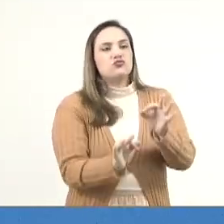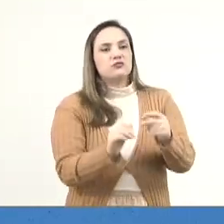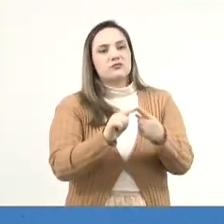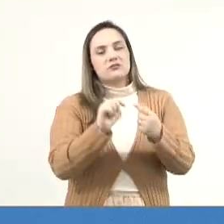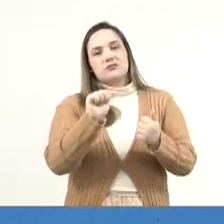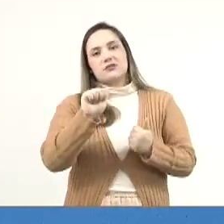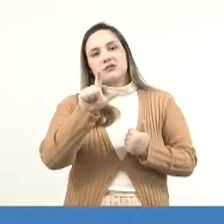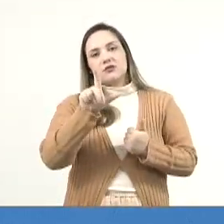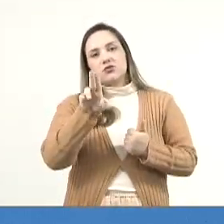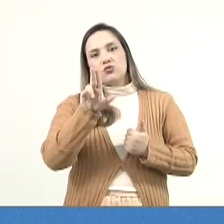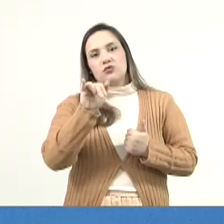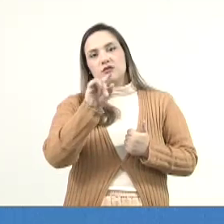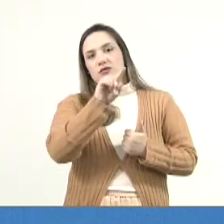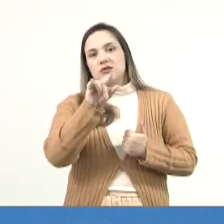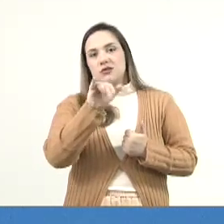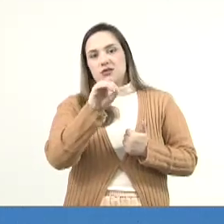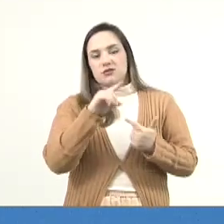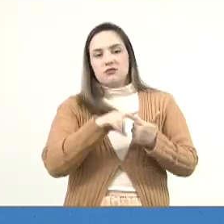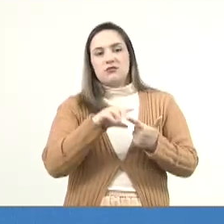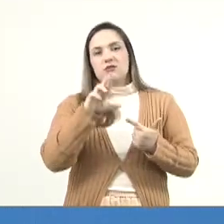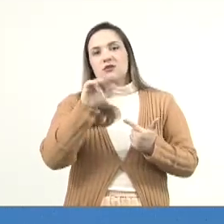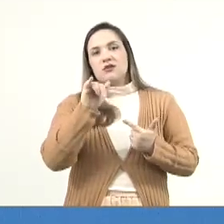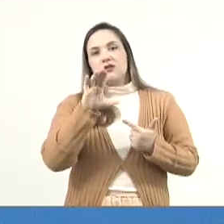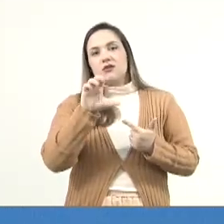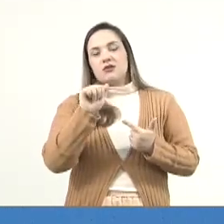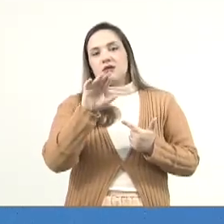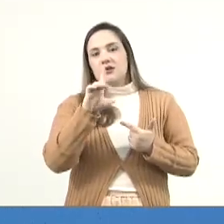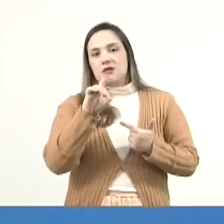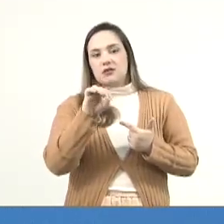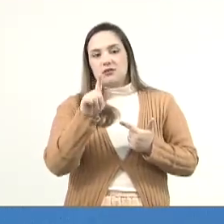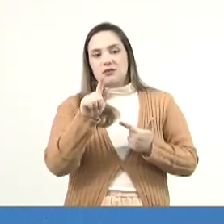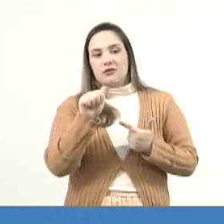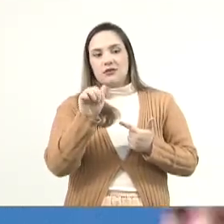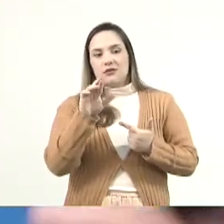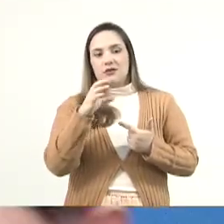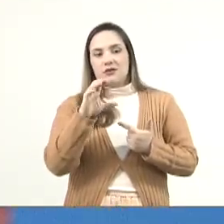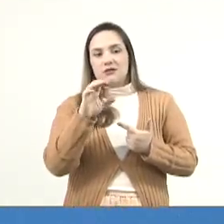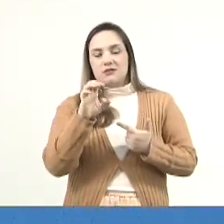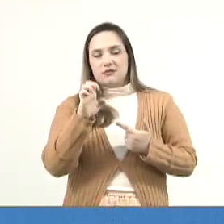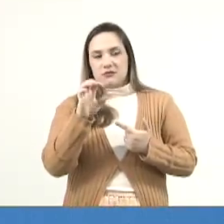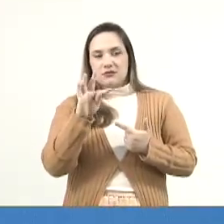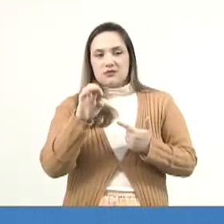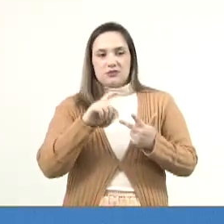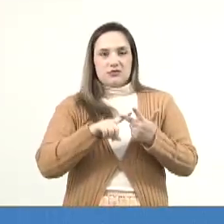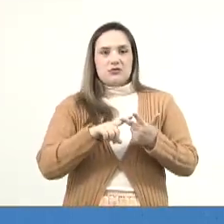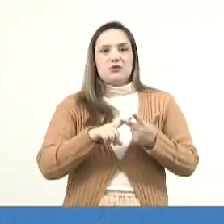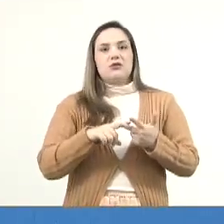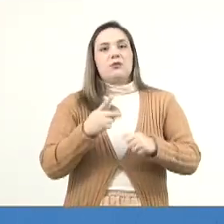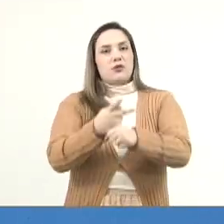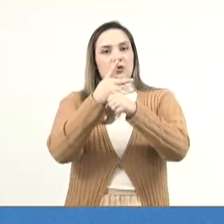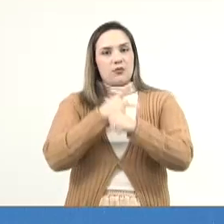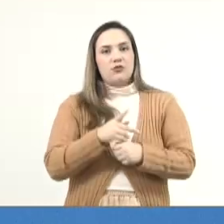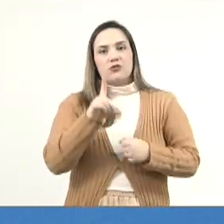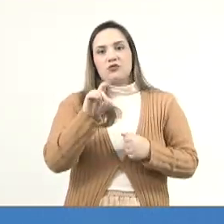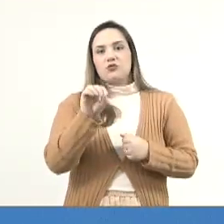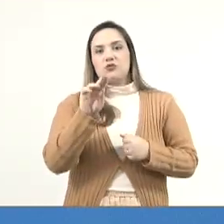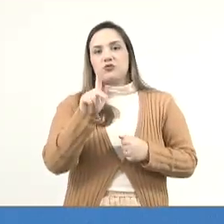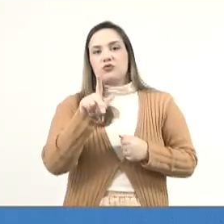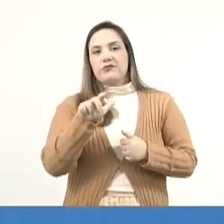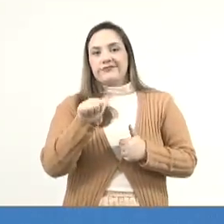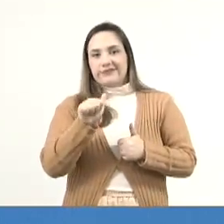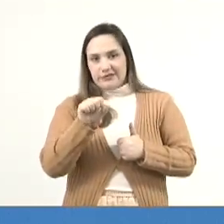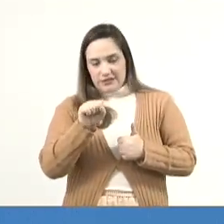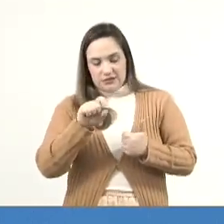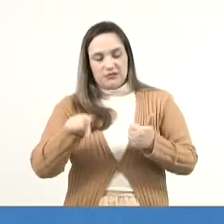cones Santos e Carlos Alberto gar os promotores de Justiça Douglas odgo Cavalheiro